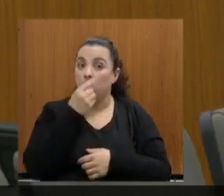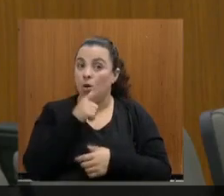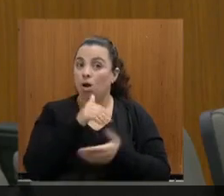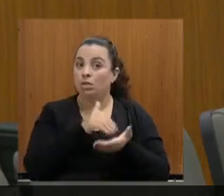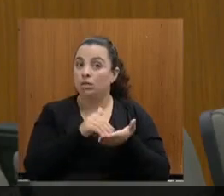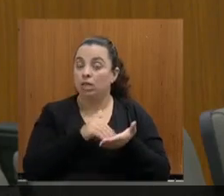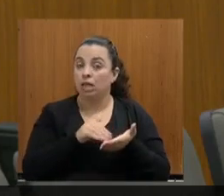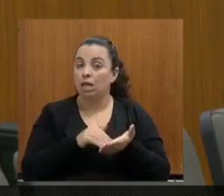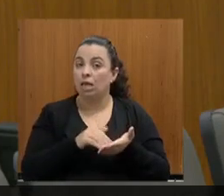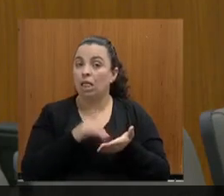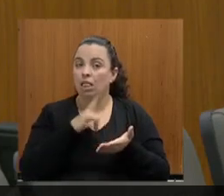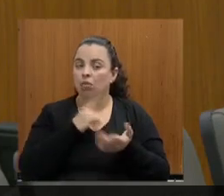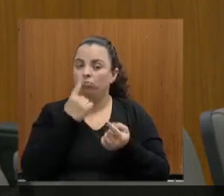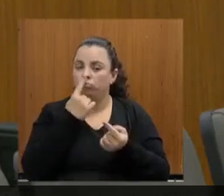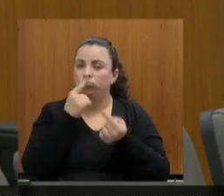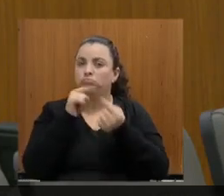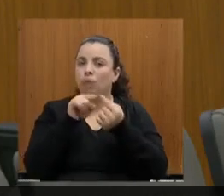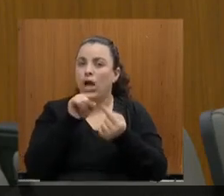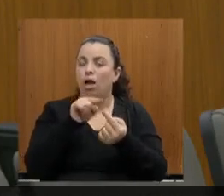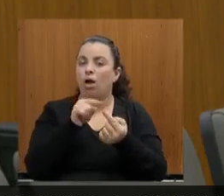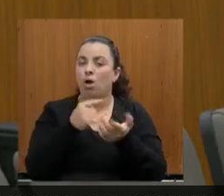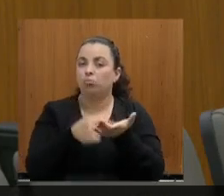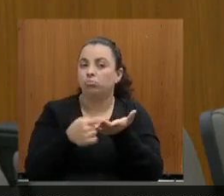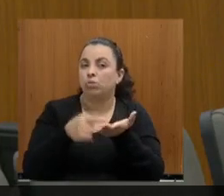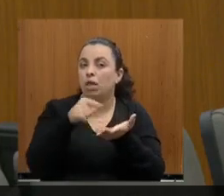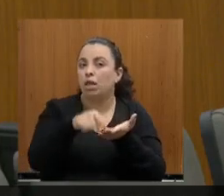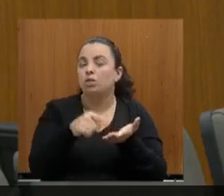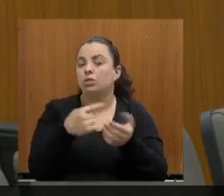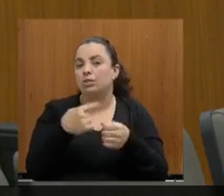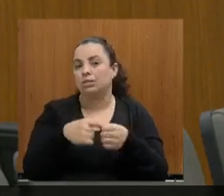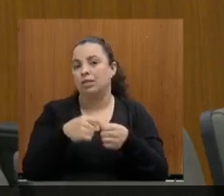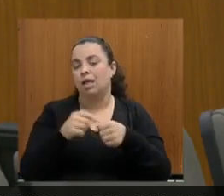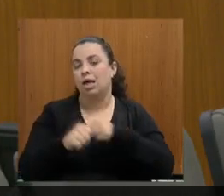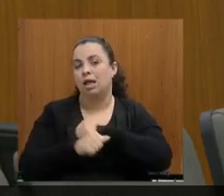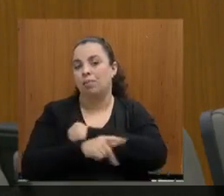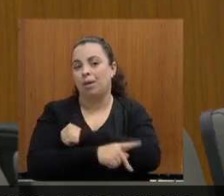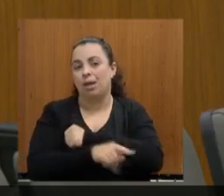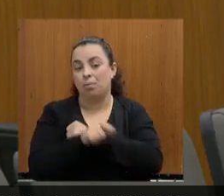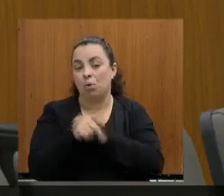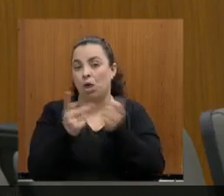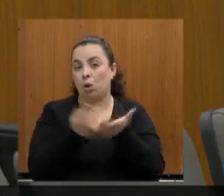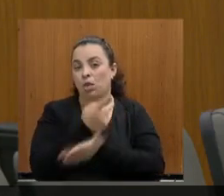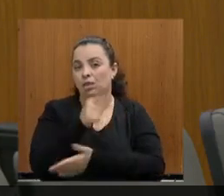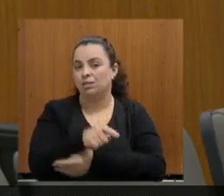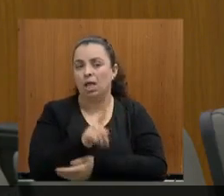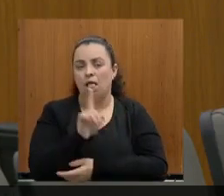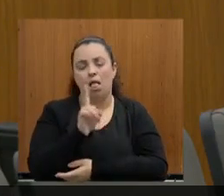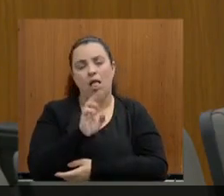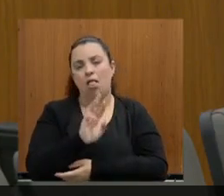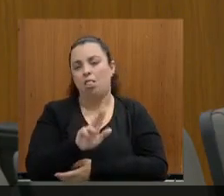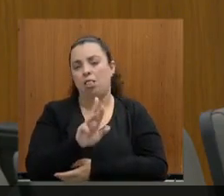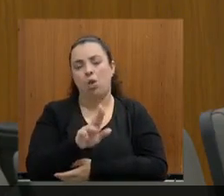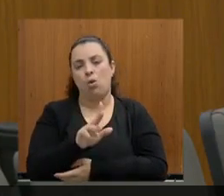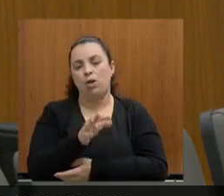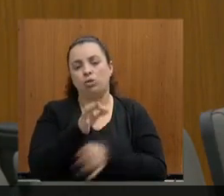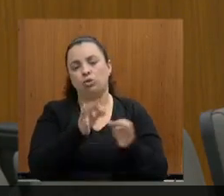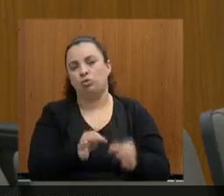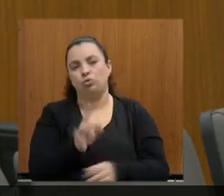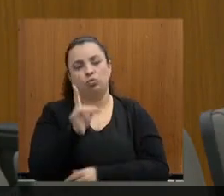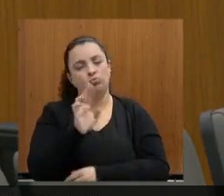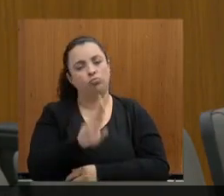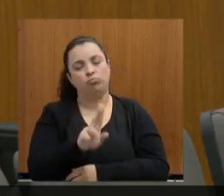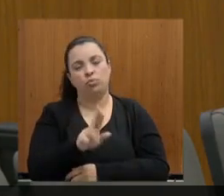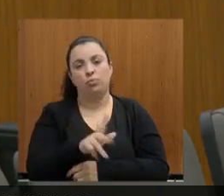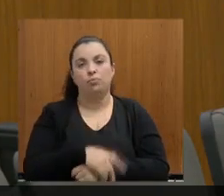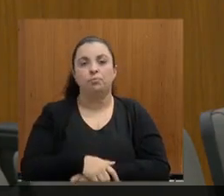porque não é justo que tá acontecendo lá eu queria falar sobre as M que estou muito